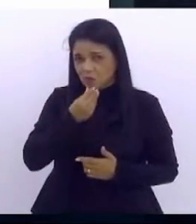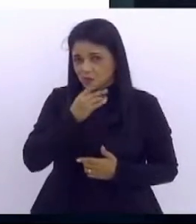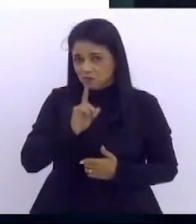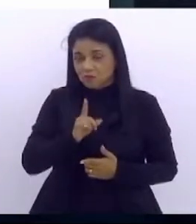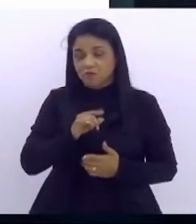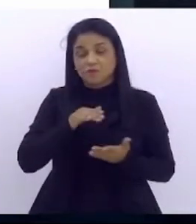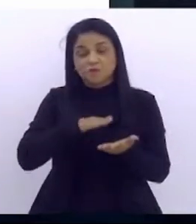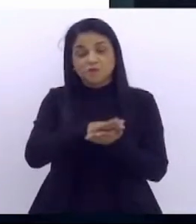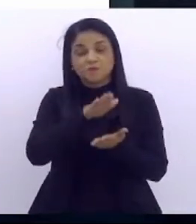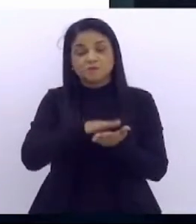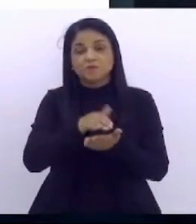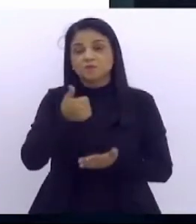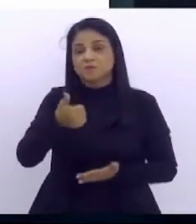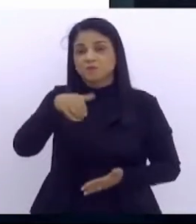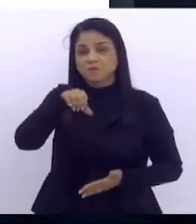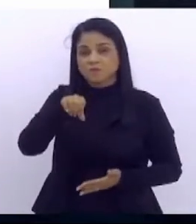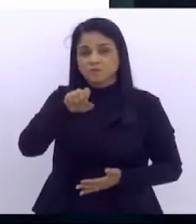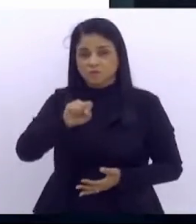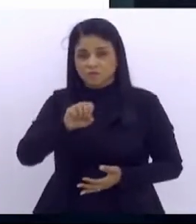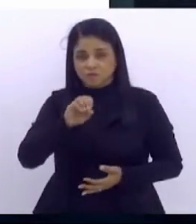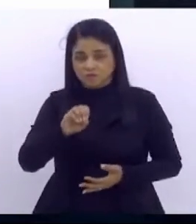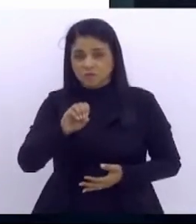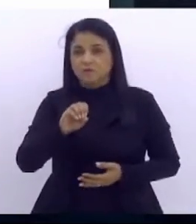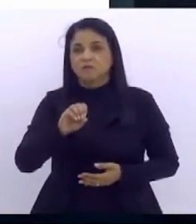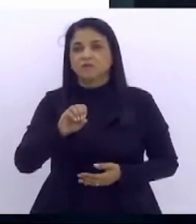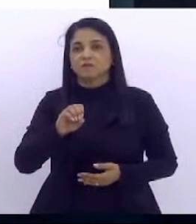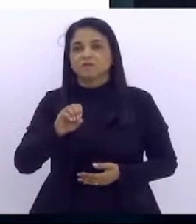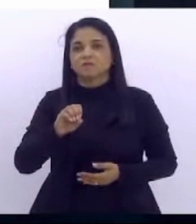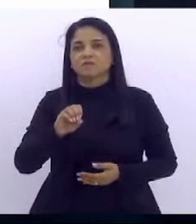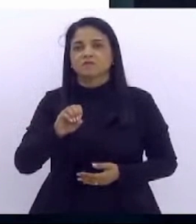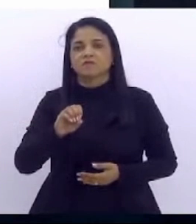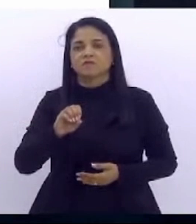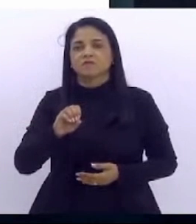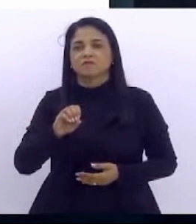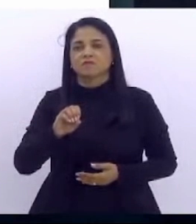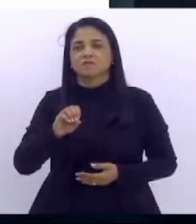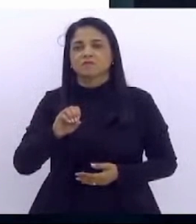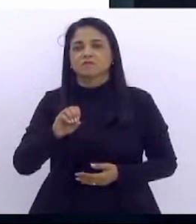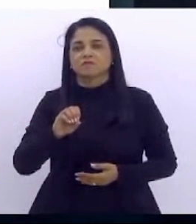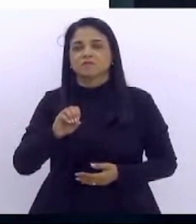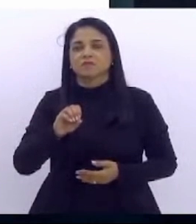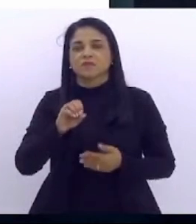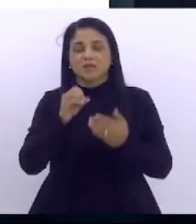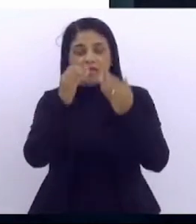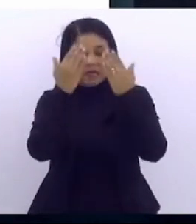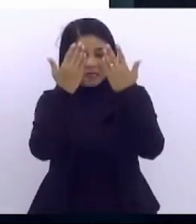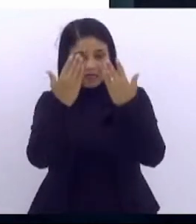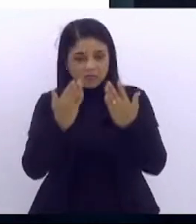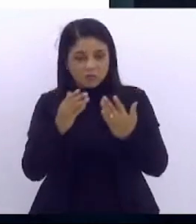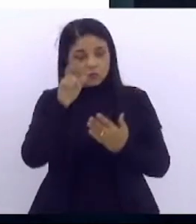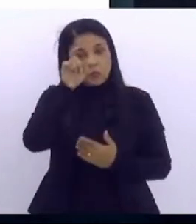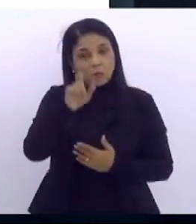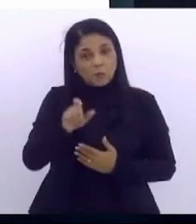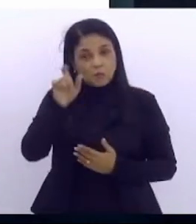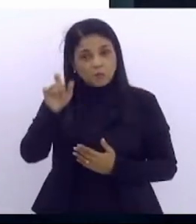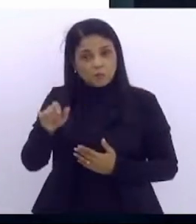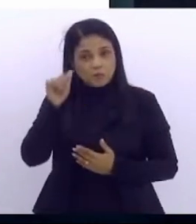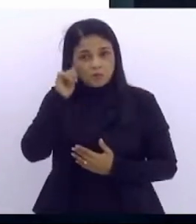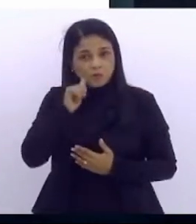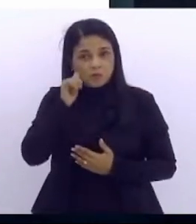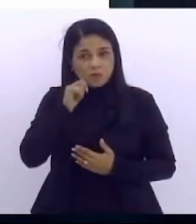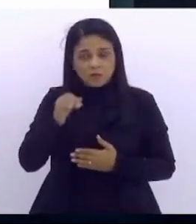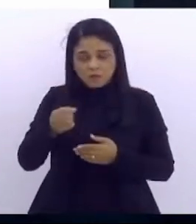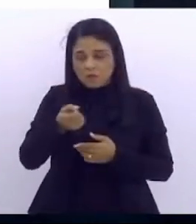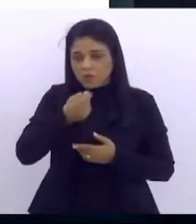publicada em 1980, tá, bem nova, né, para usar hoje, que analisou mulheres que